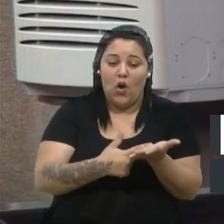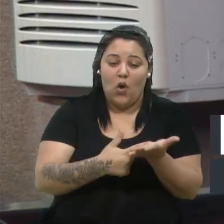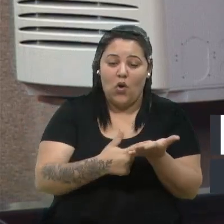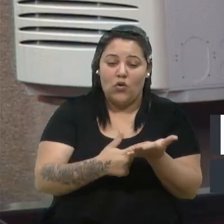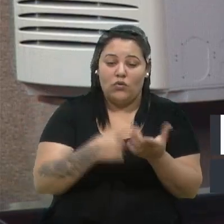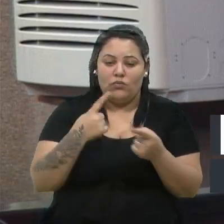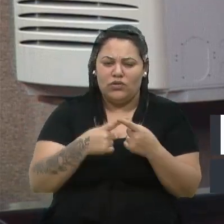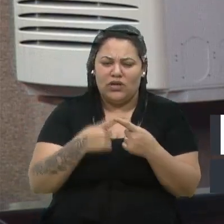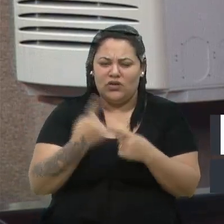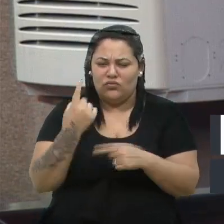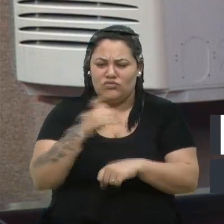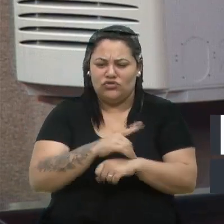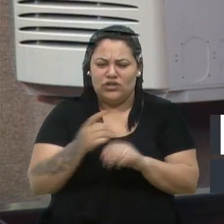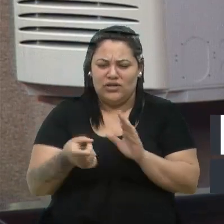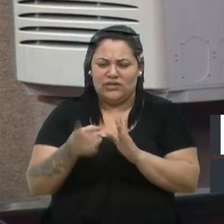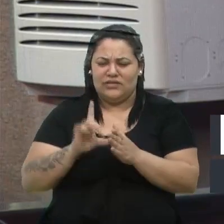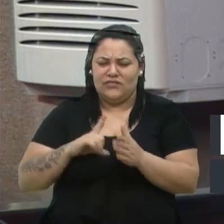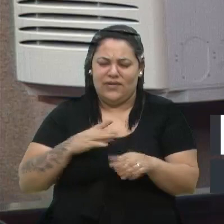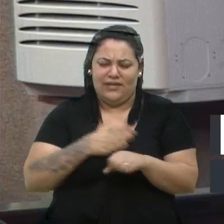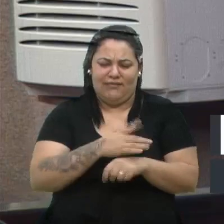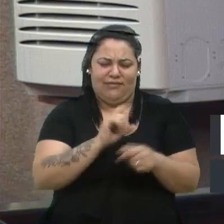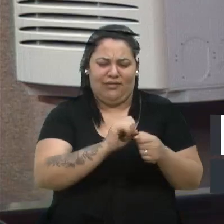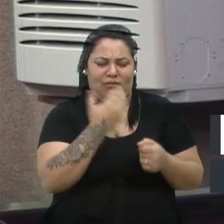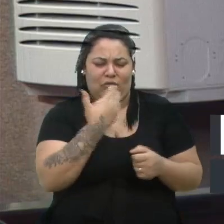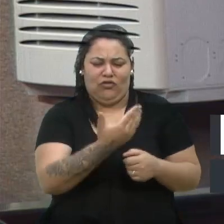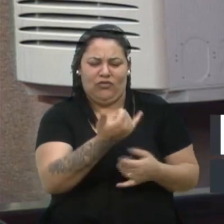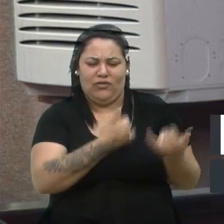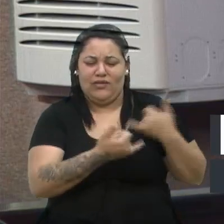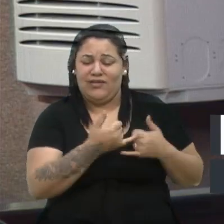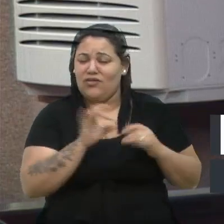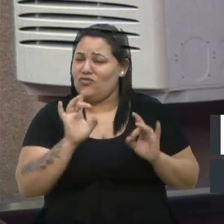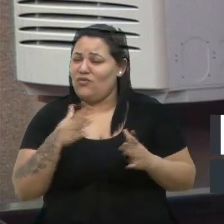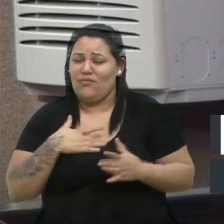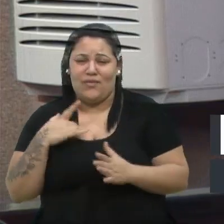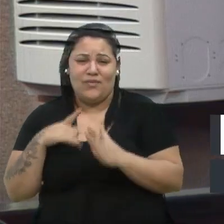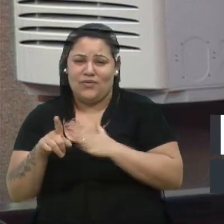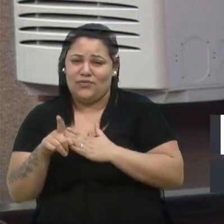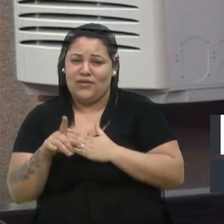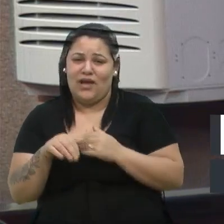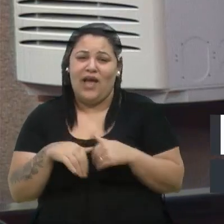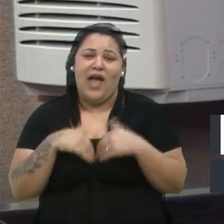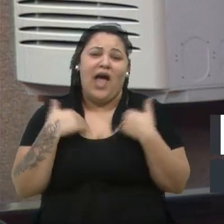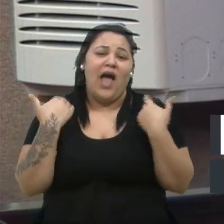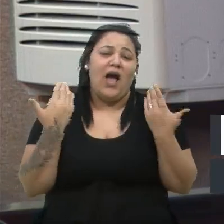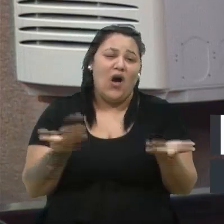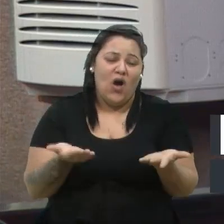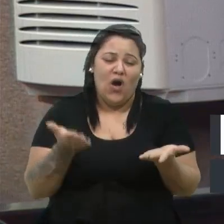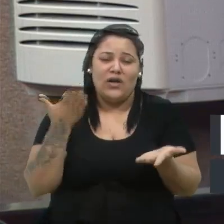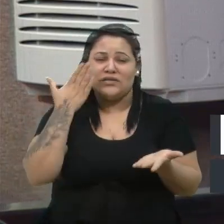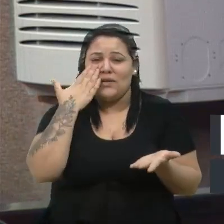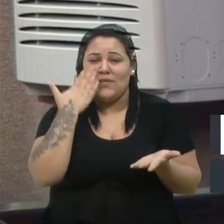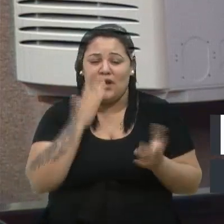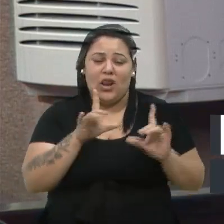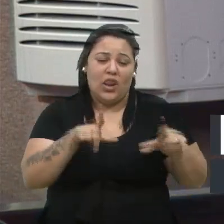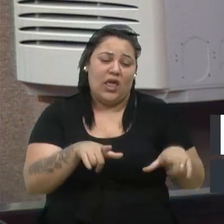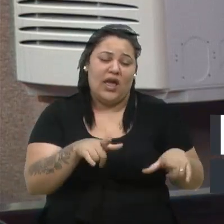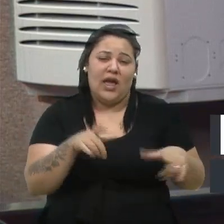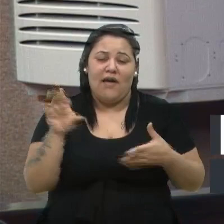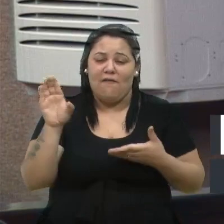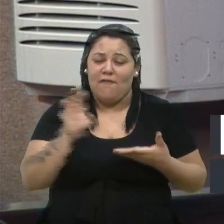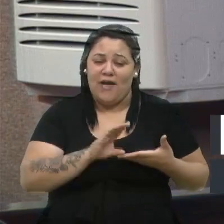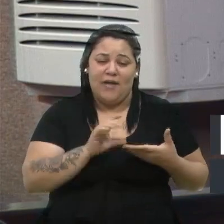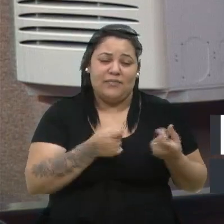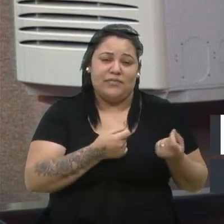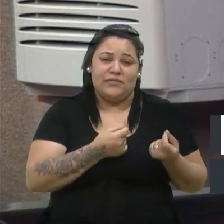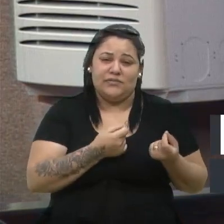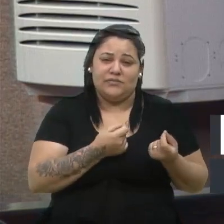de informação? Isso que foi o meu questionamento. Agora, se saber onde está a verba, o que vai ser feito, isso seria